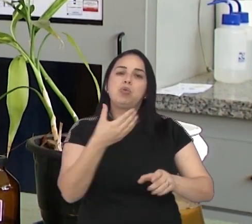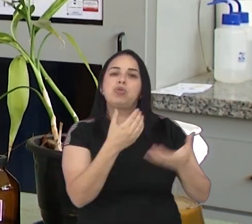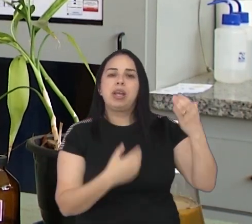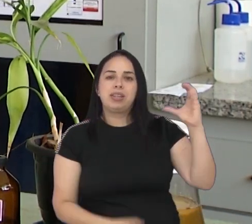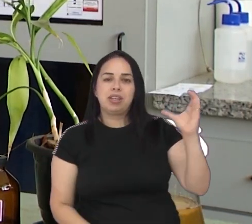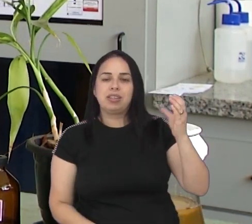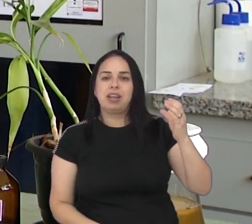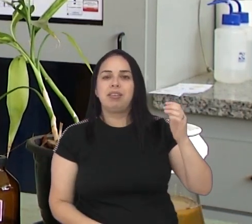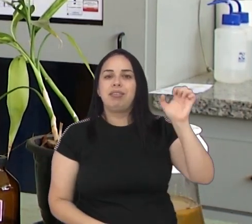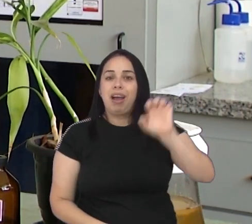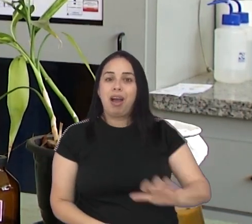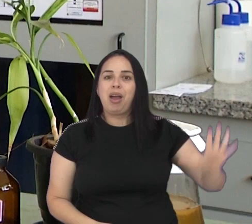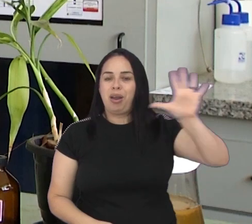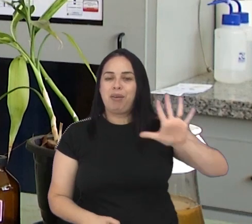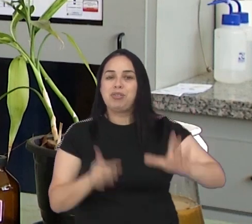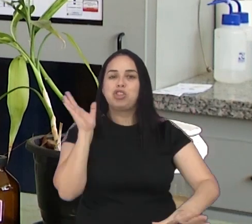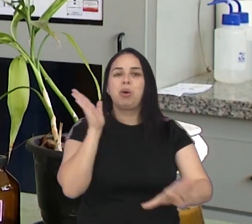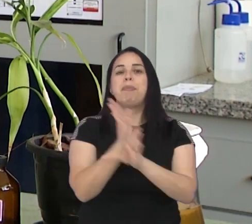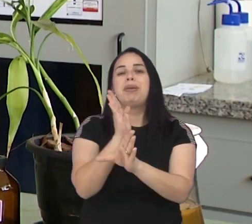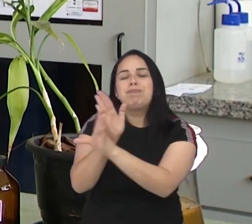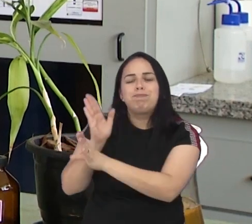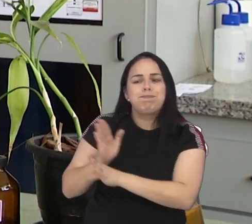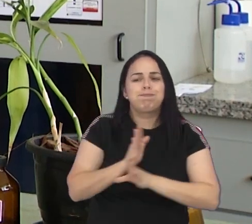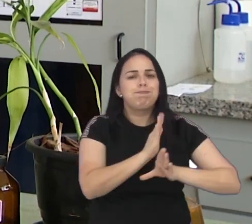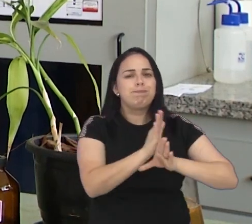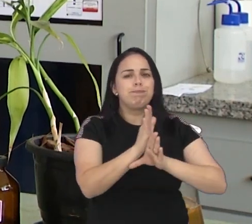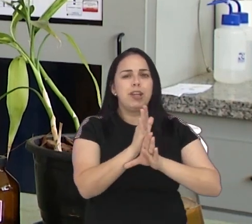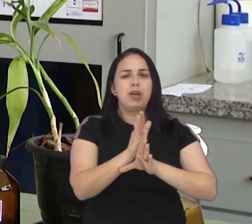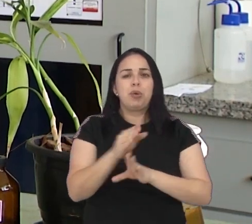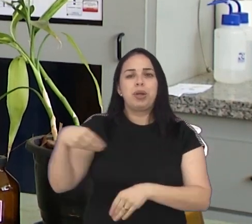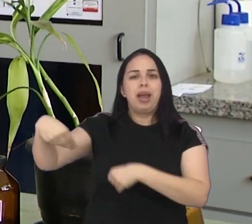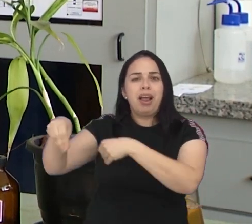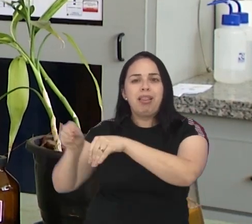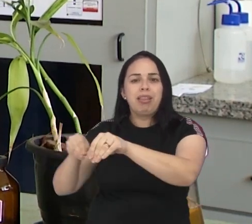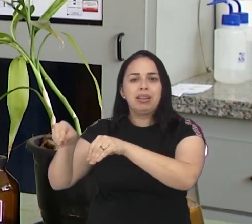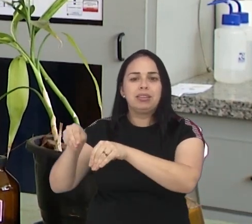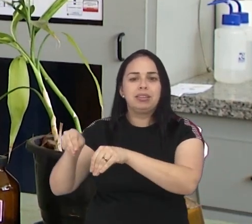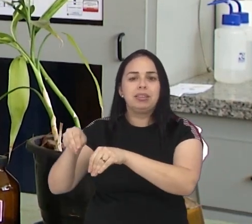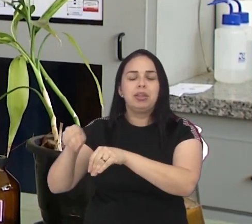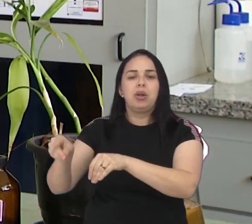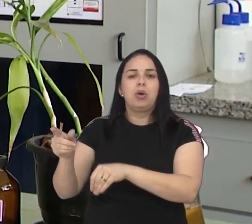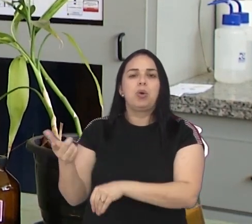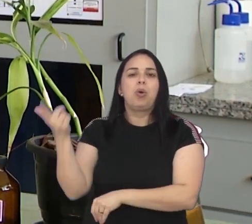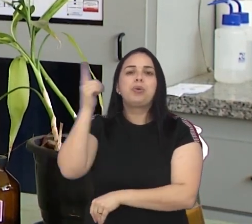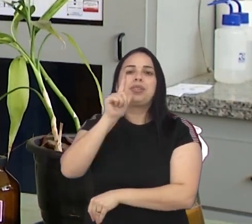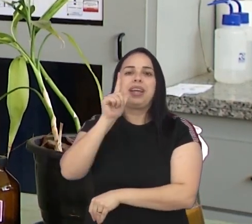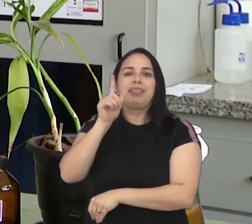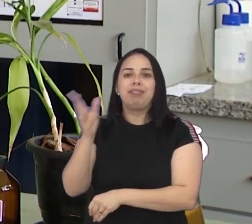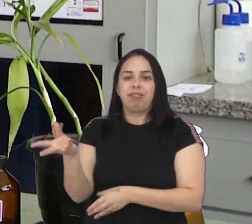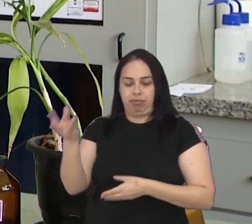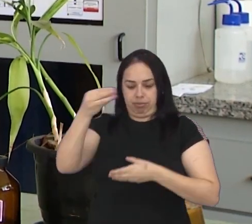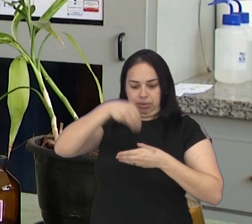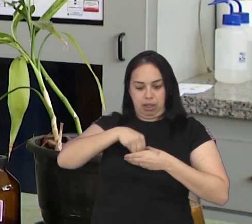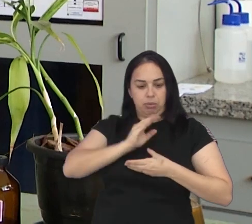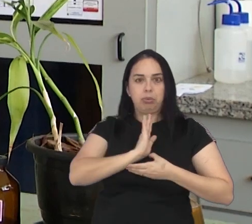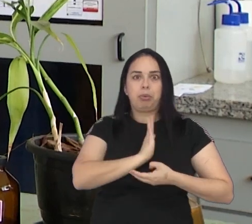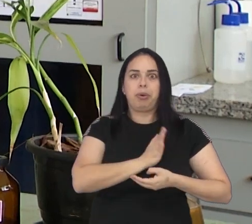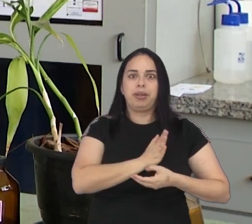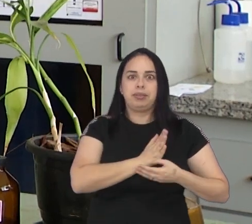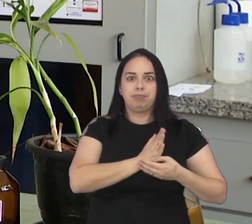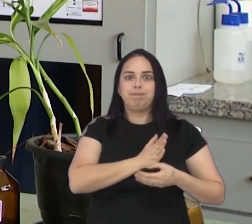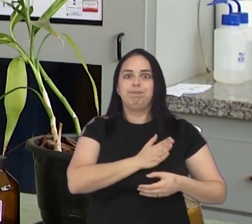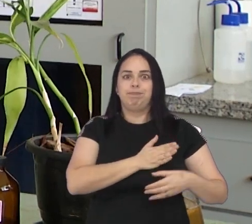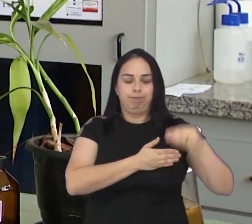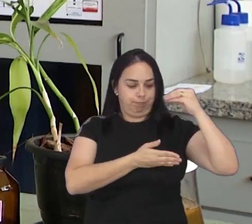cientistas do norte da Europa descobriram que esse microplástico ele consegue se alojar dentro do